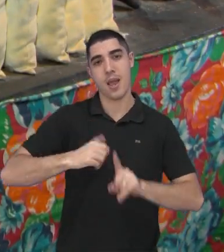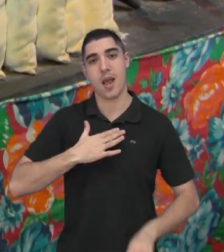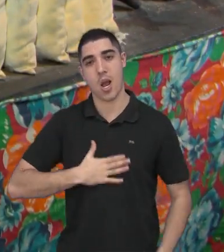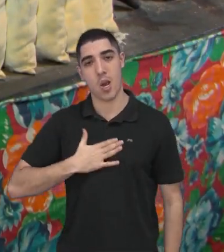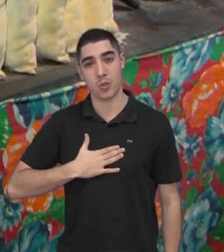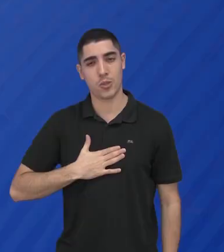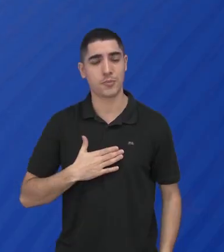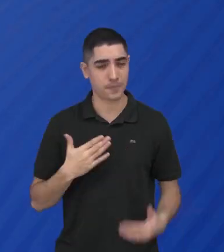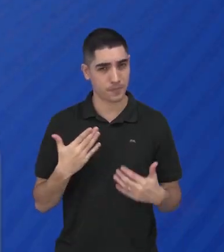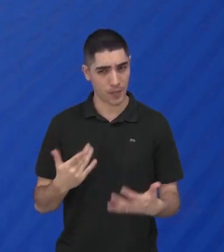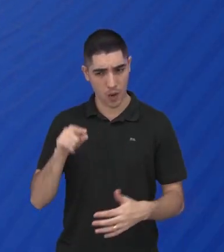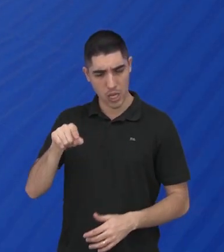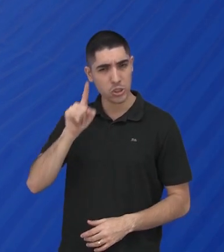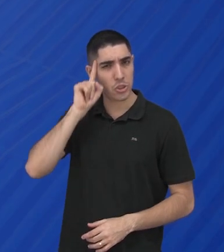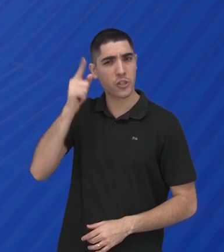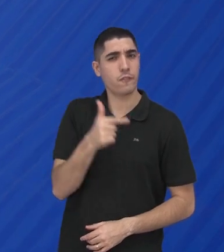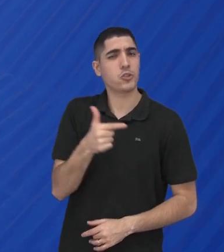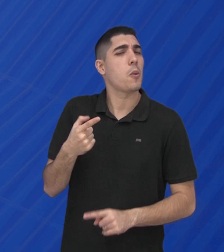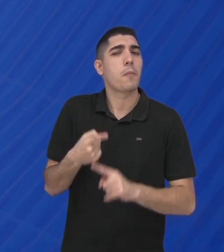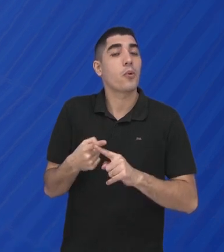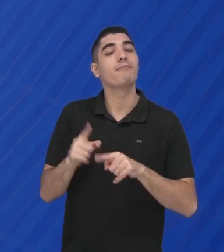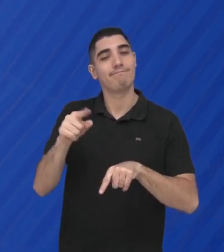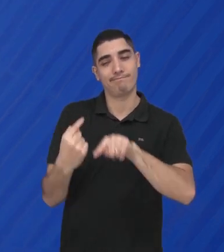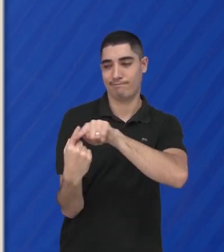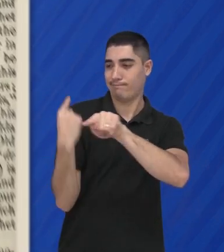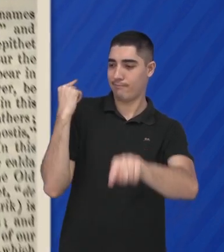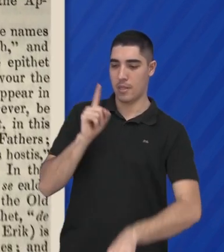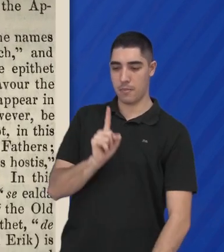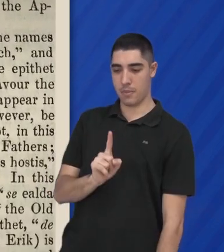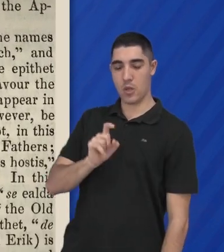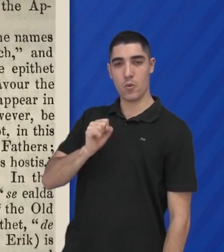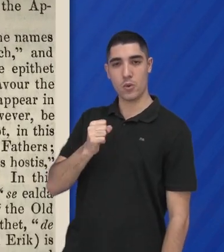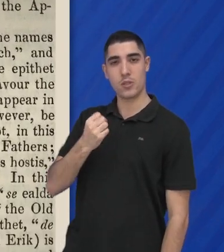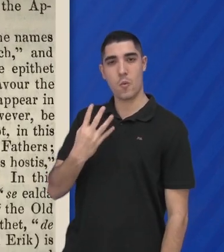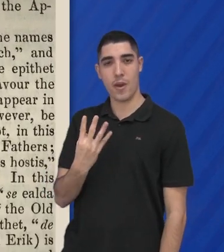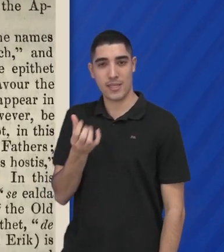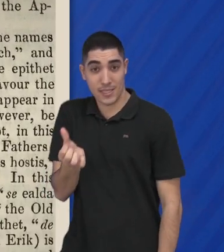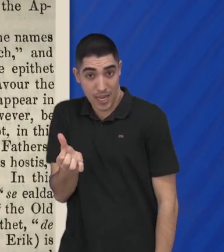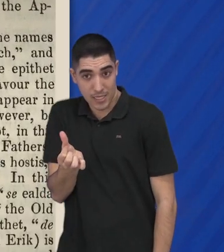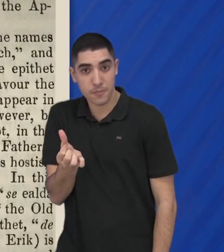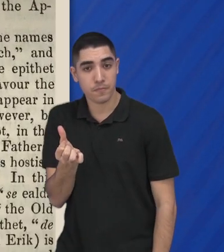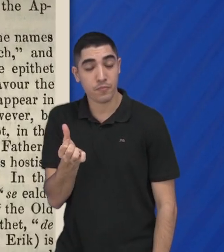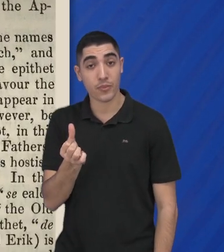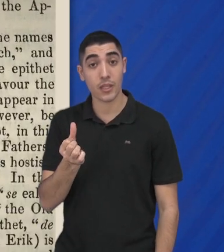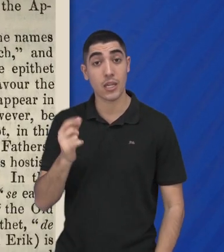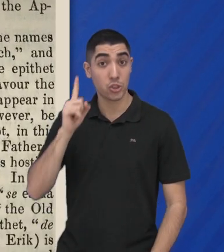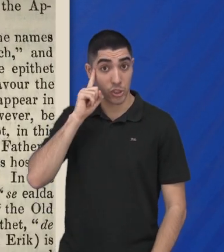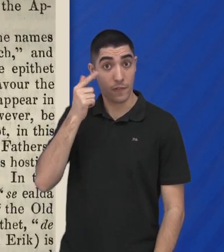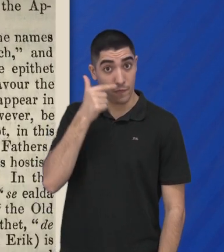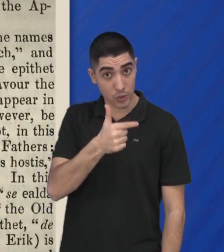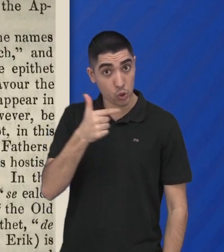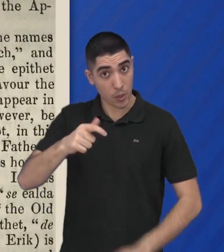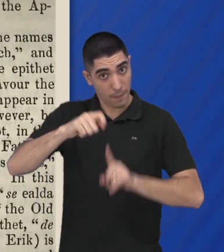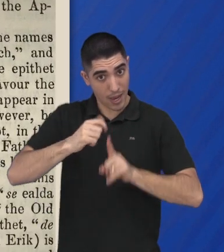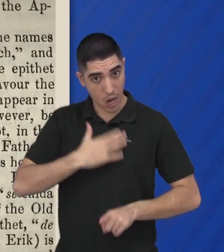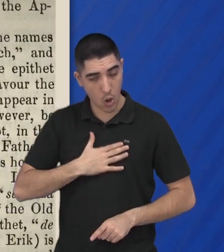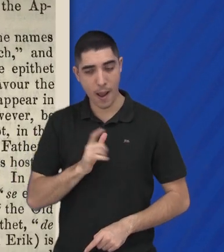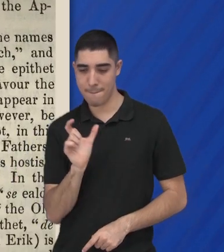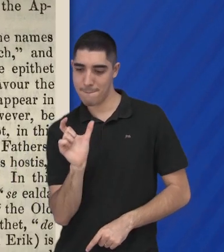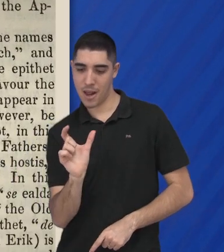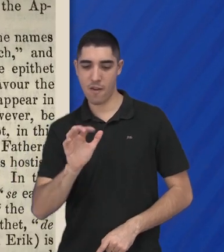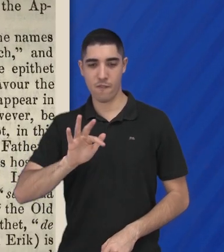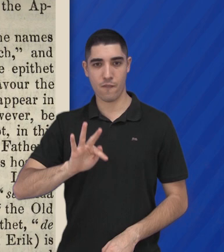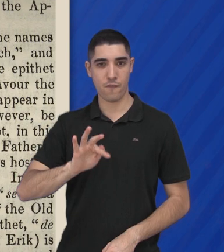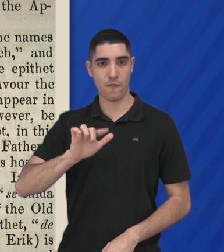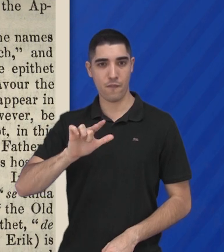de agosto. A escolha da data nos leva ao ano de 1846, quando em 22 de agosto a